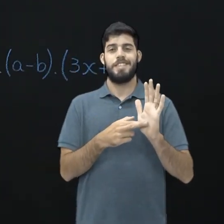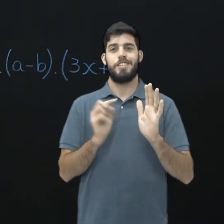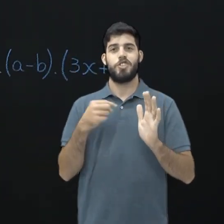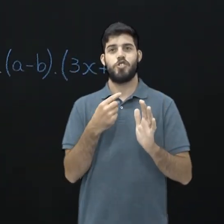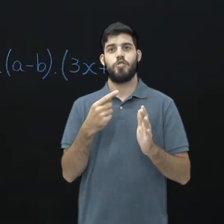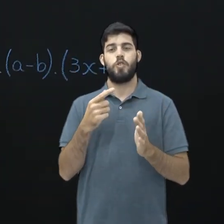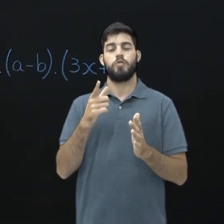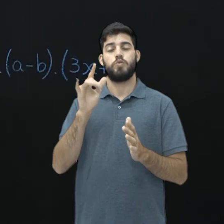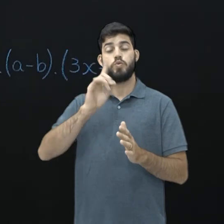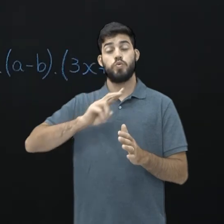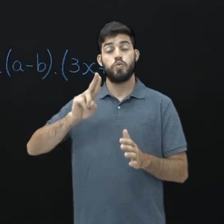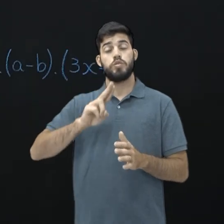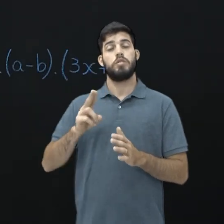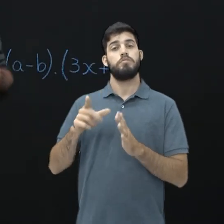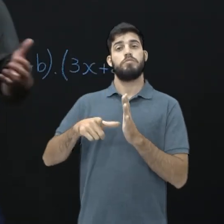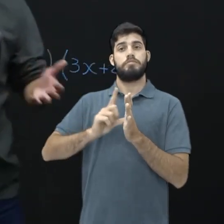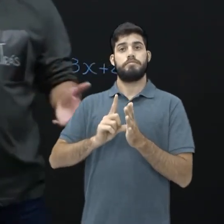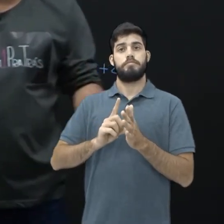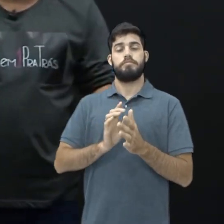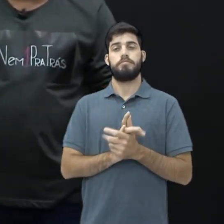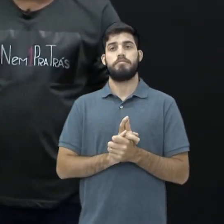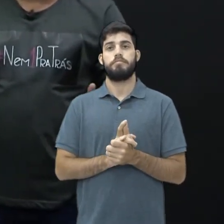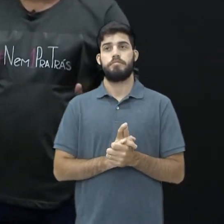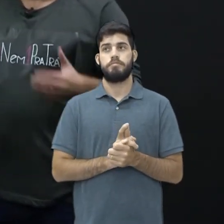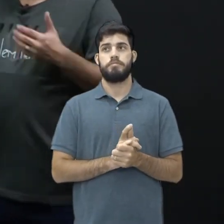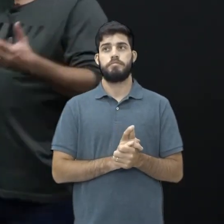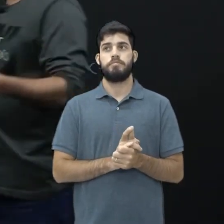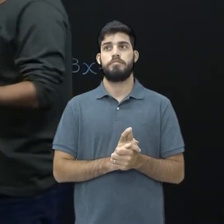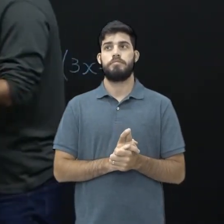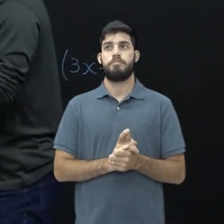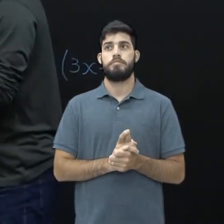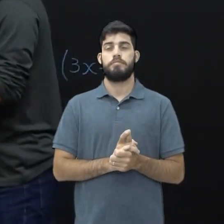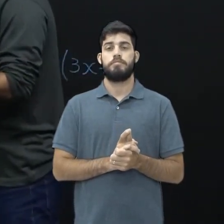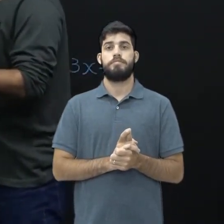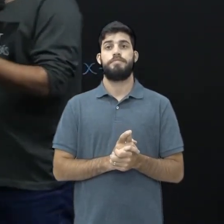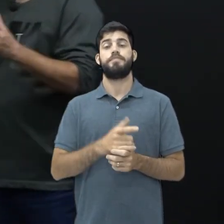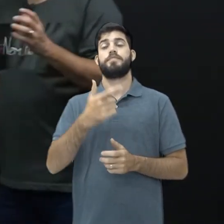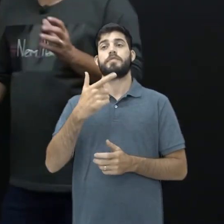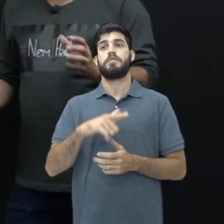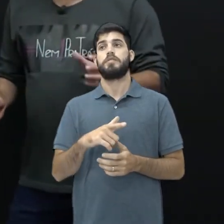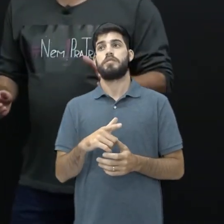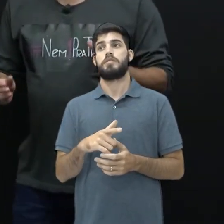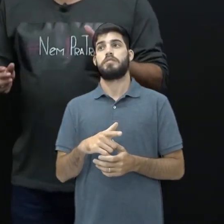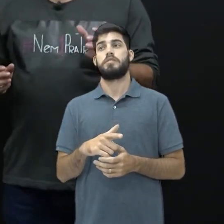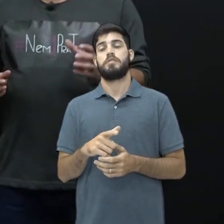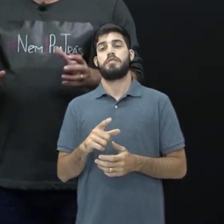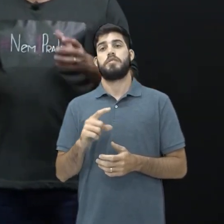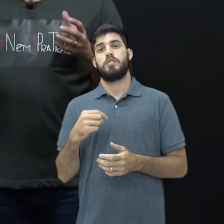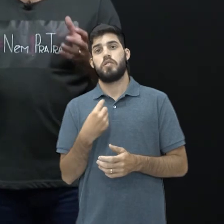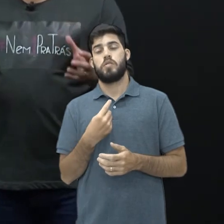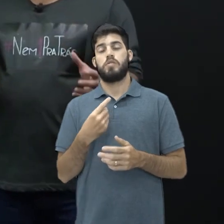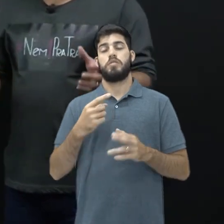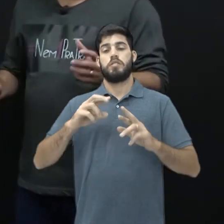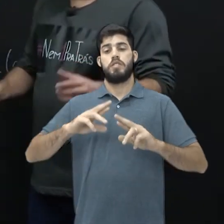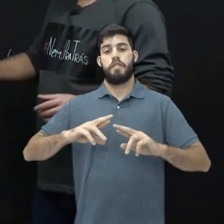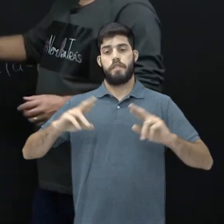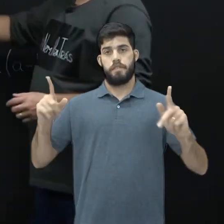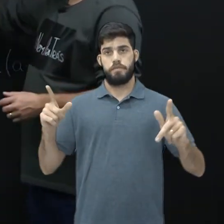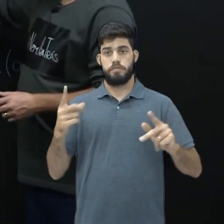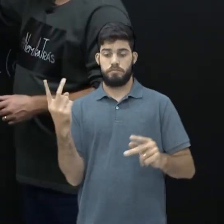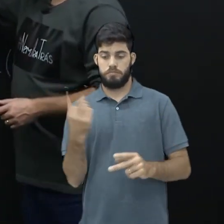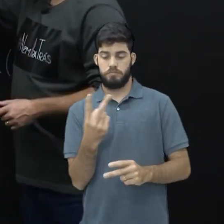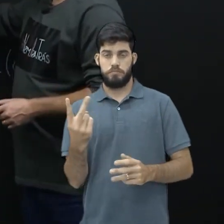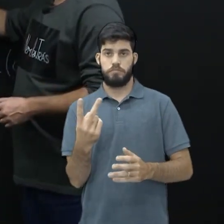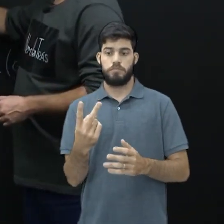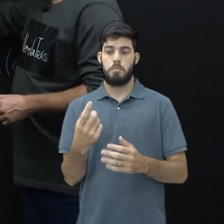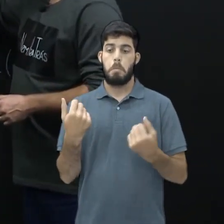exemplo, que é a diferença de 2 quadrados. E, de novo, para fatorarmos a diferença de 2 quadrados, eu